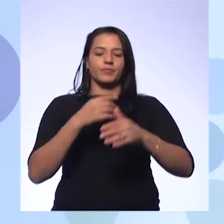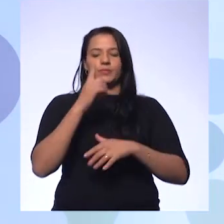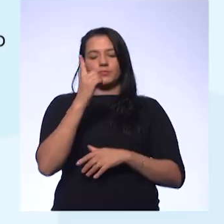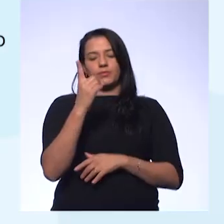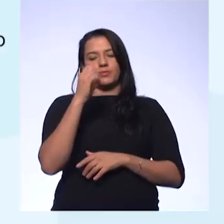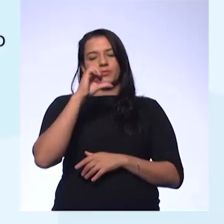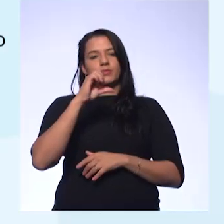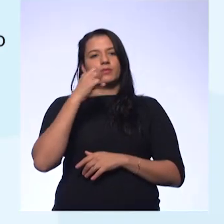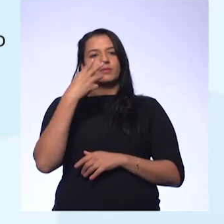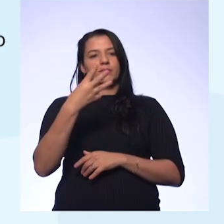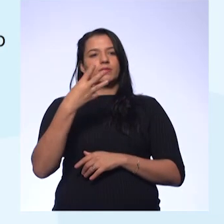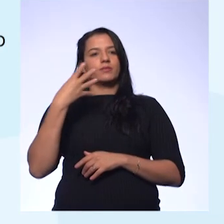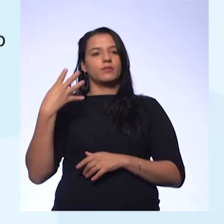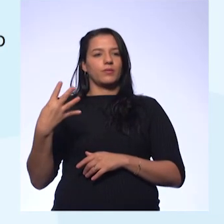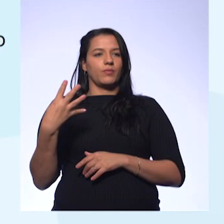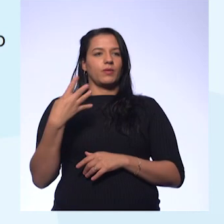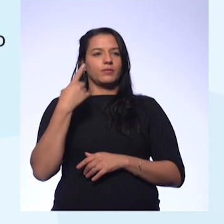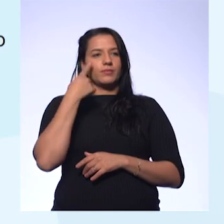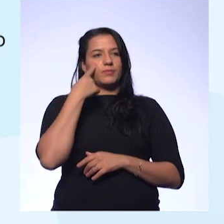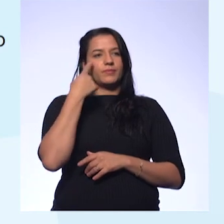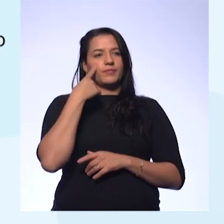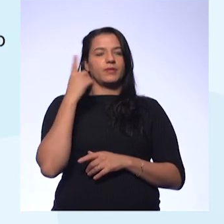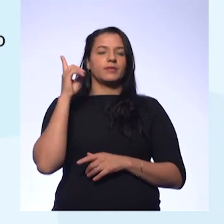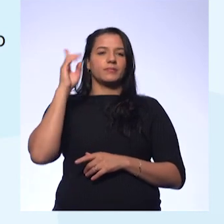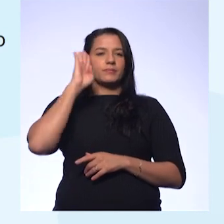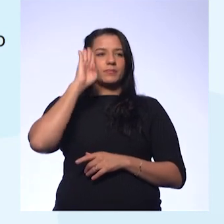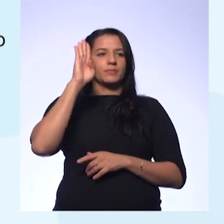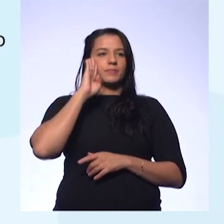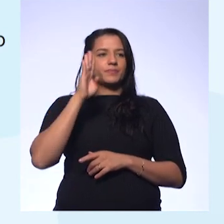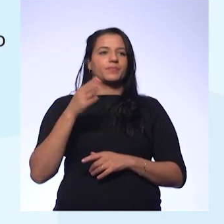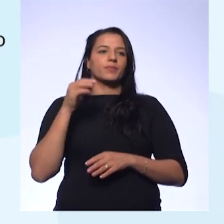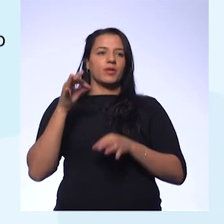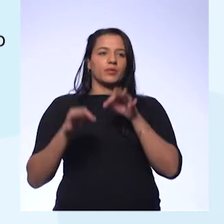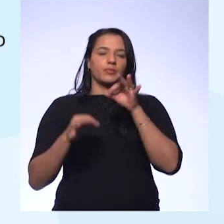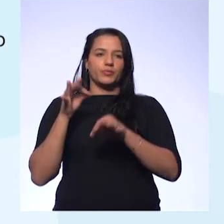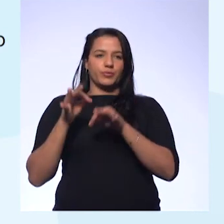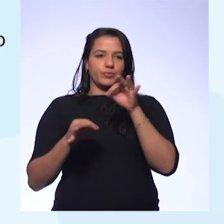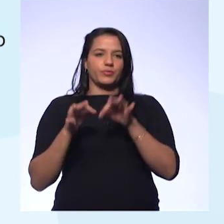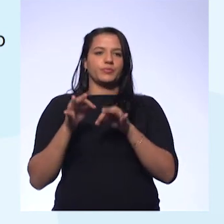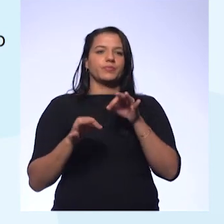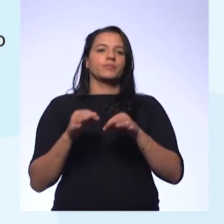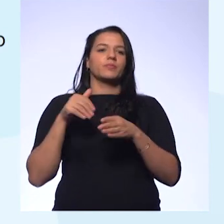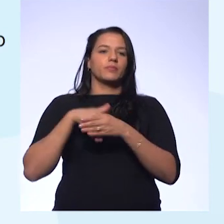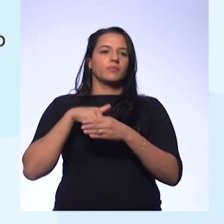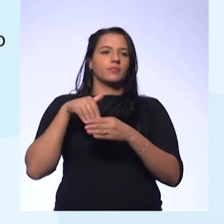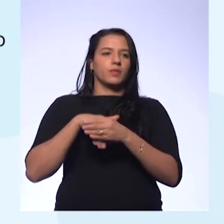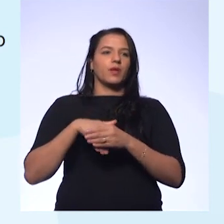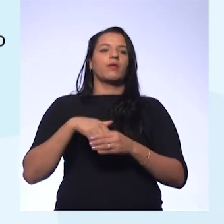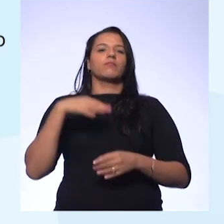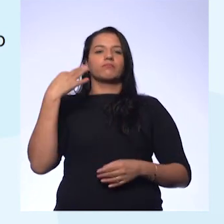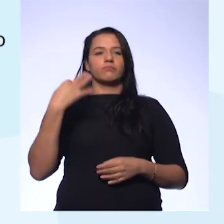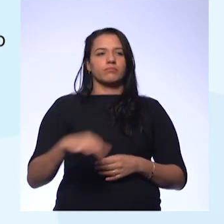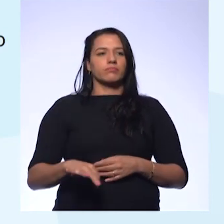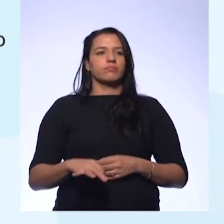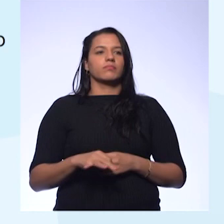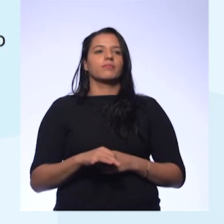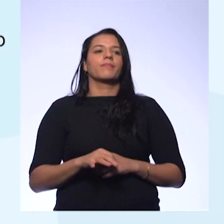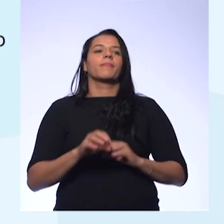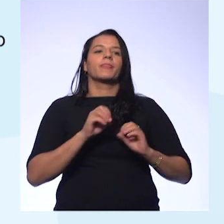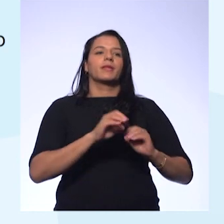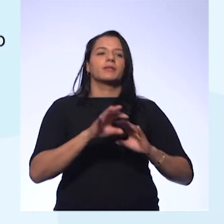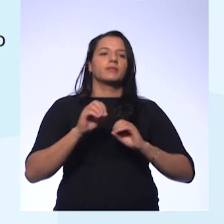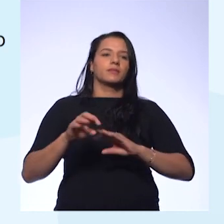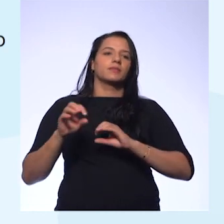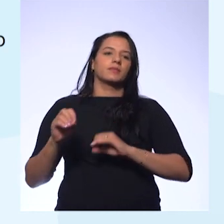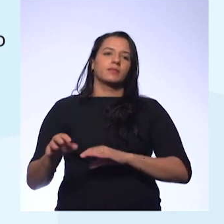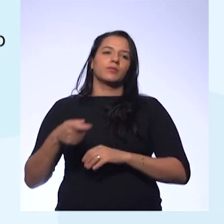1934. Vamos dar uma olhadinha nas principais medidas. Justiça eleitoral, promessa de campanha que ele cumpriu. Ensino primário